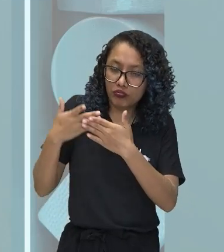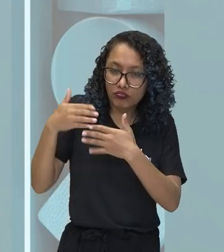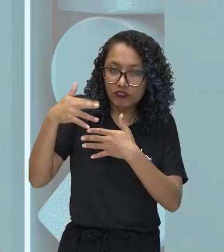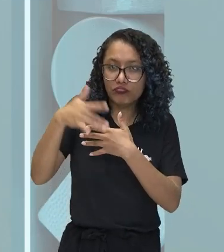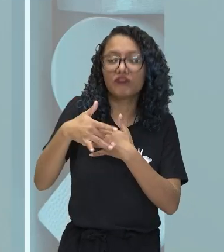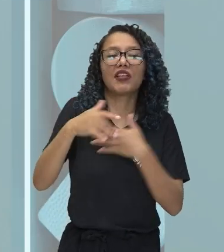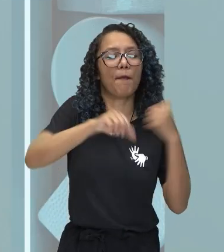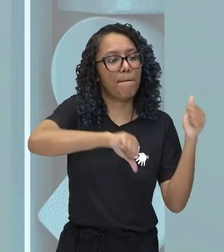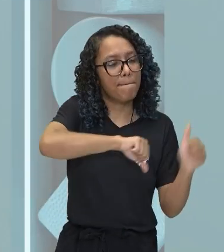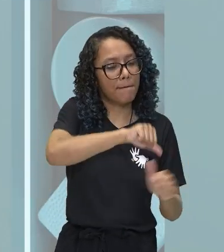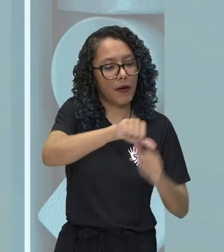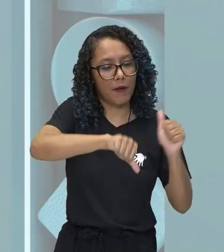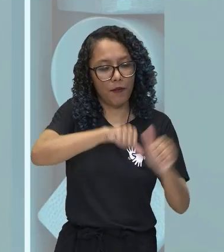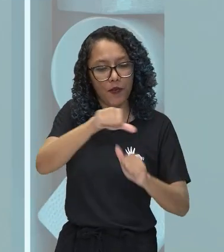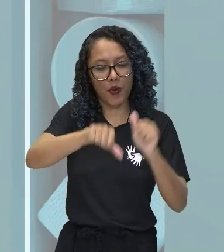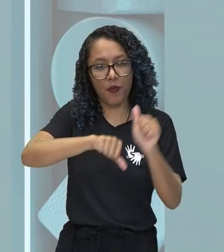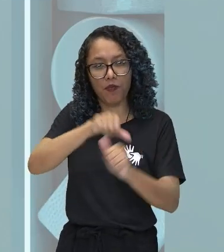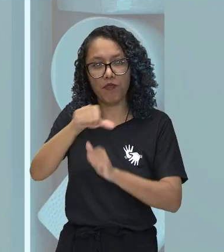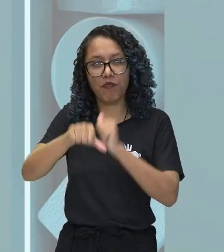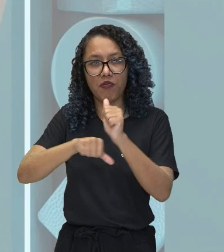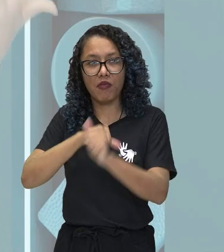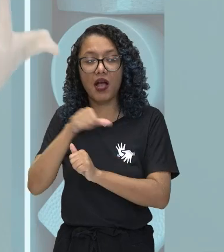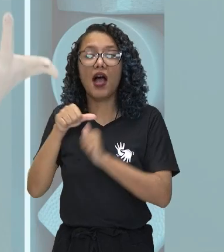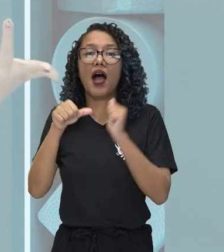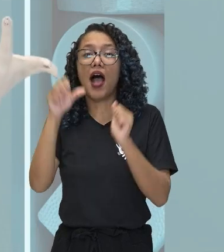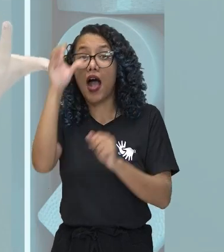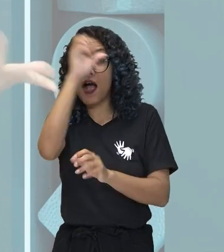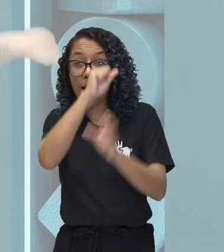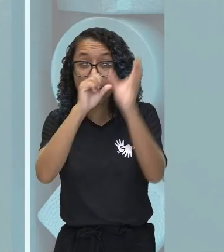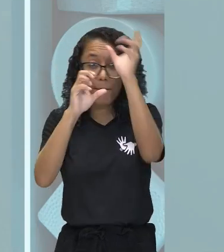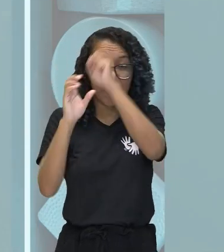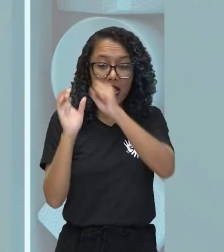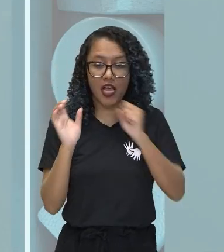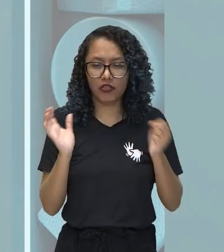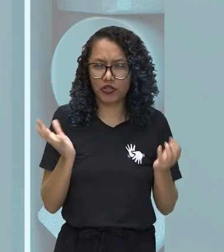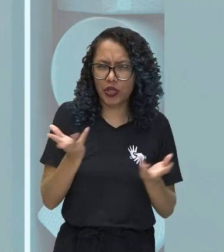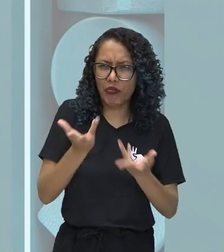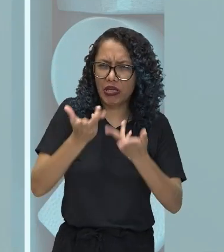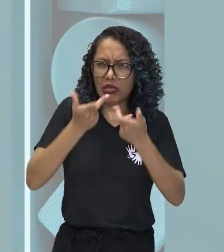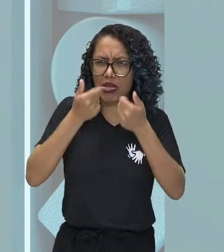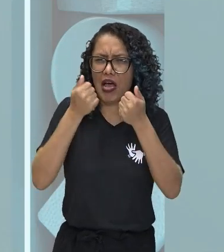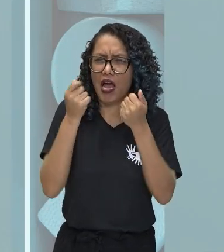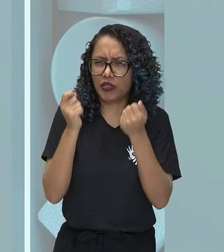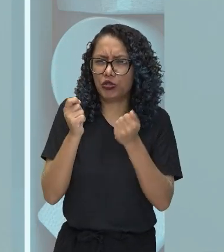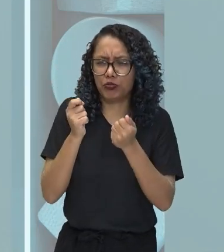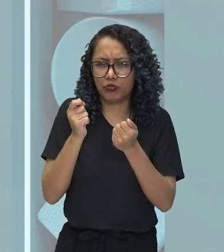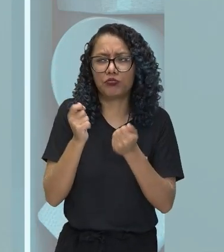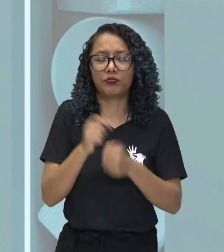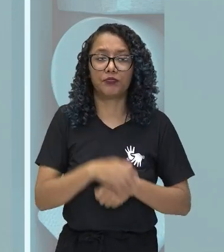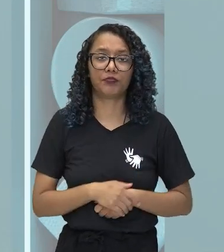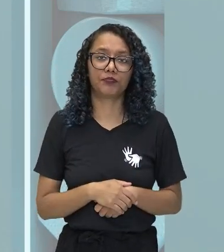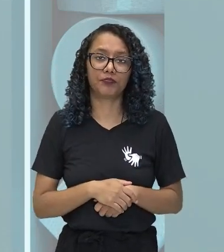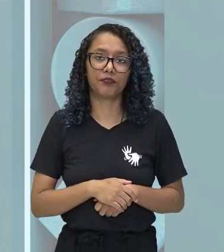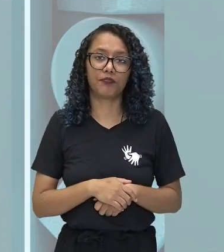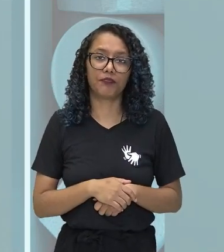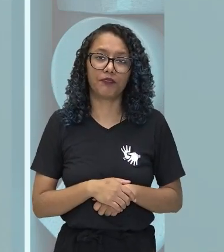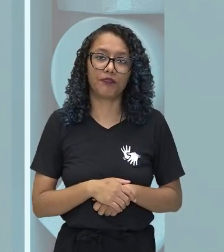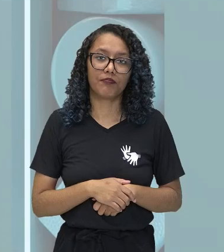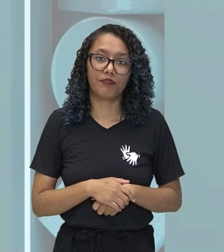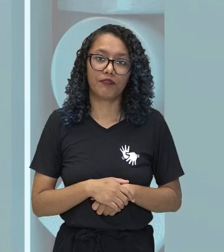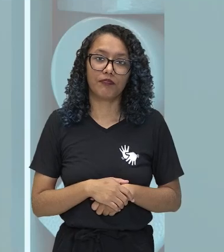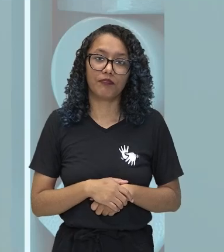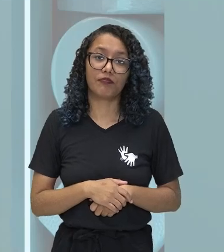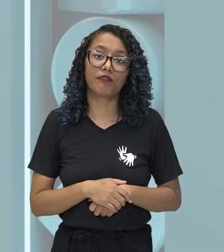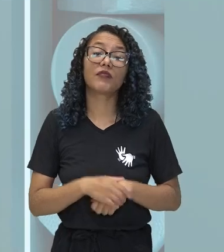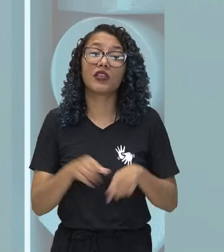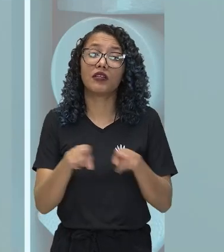descobrindo as suas habilidades, ele vai tendo necessidades diferentes e isso vai se apresentando também no seu fazer,